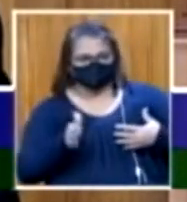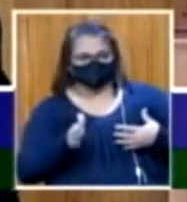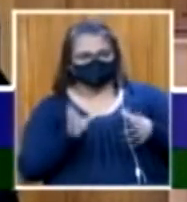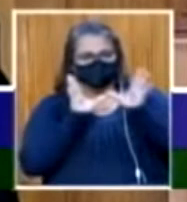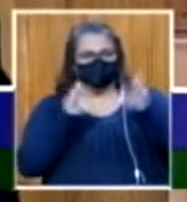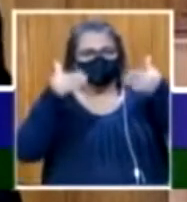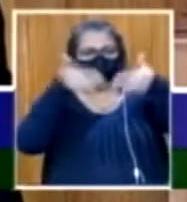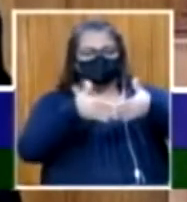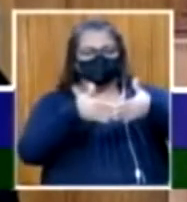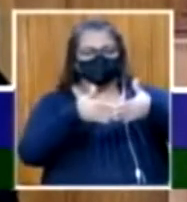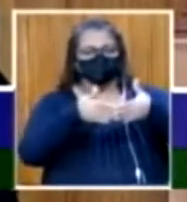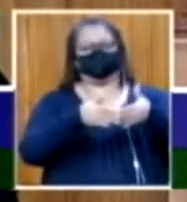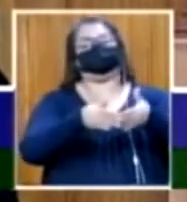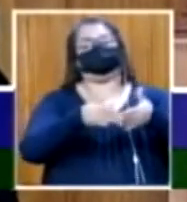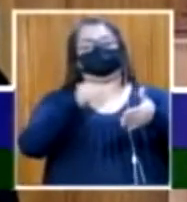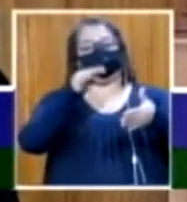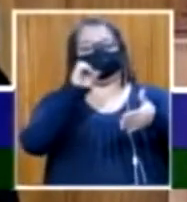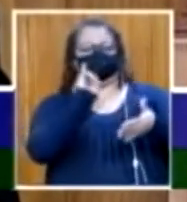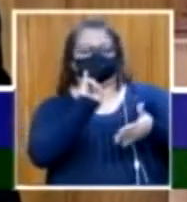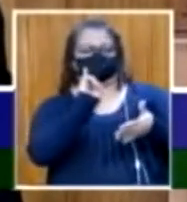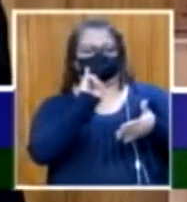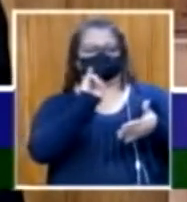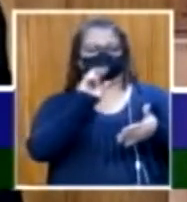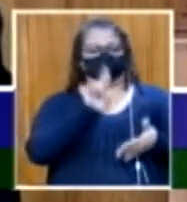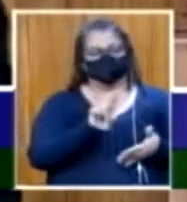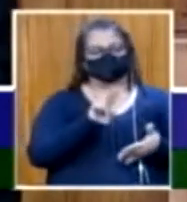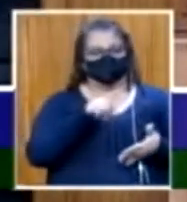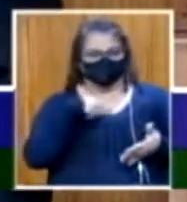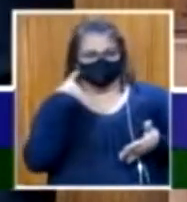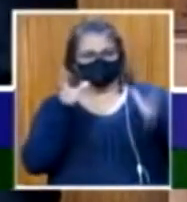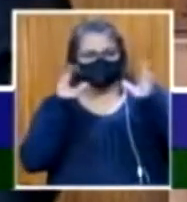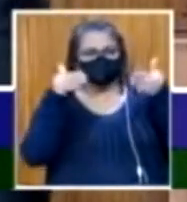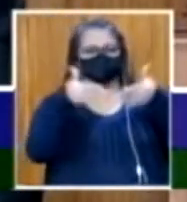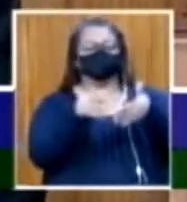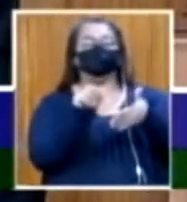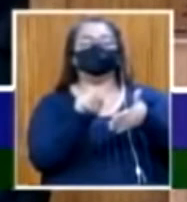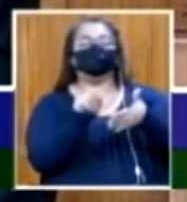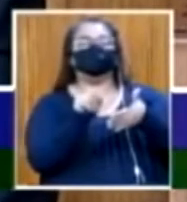em tributação de consumo. Nós temos um foco